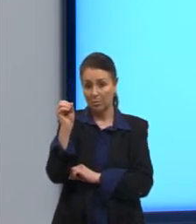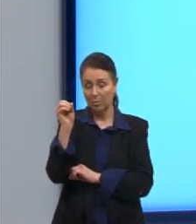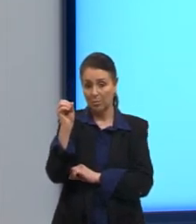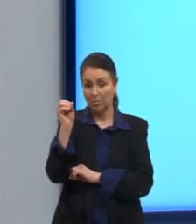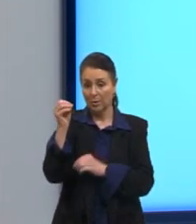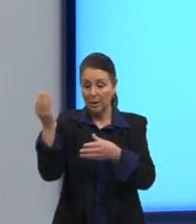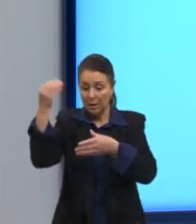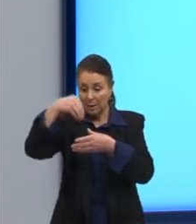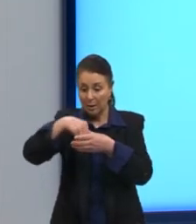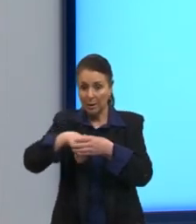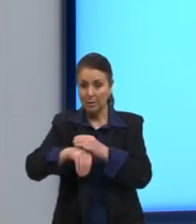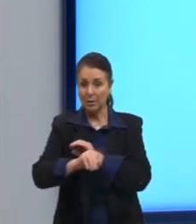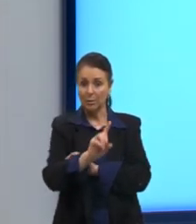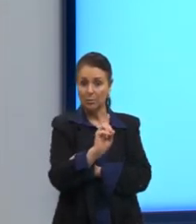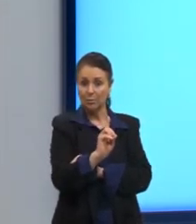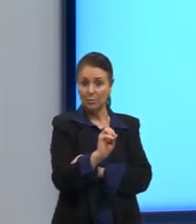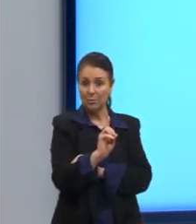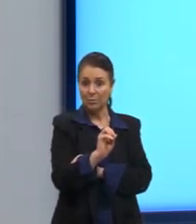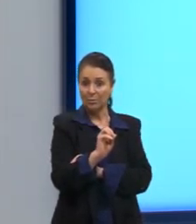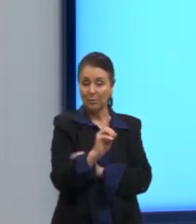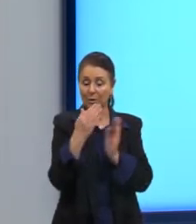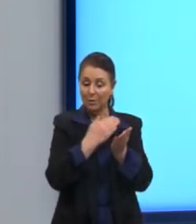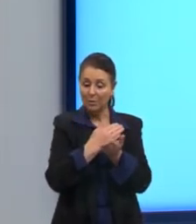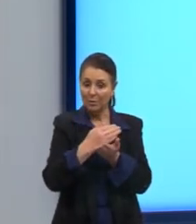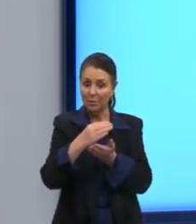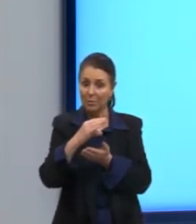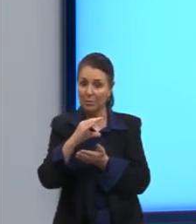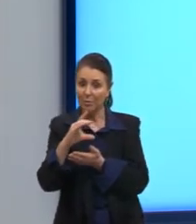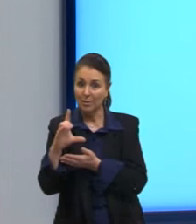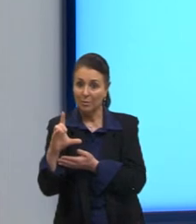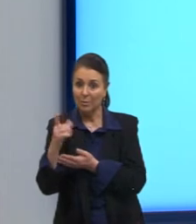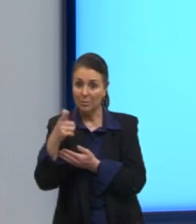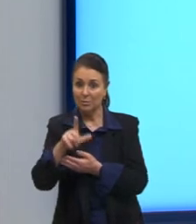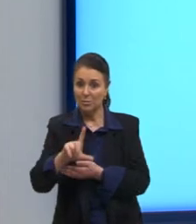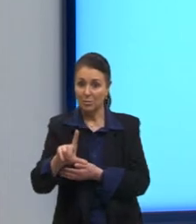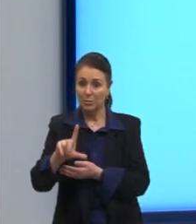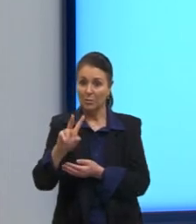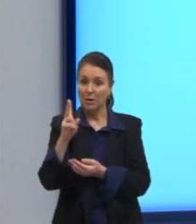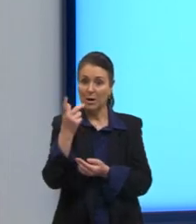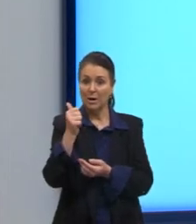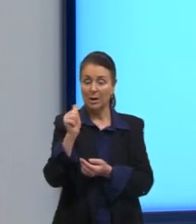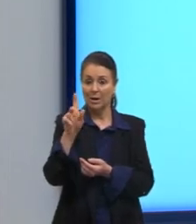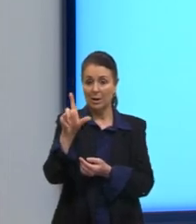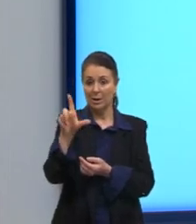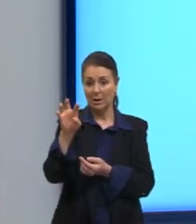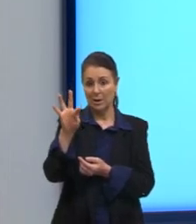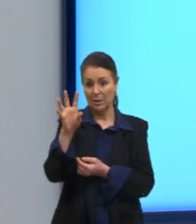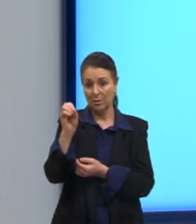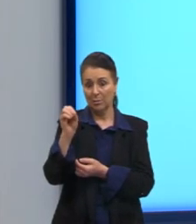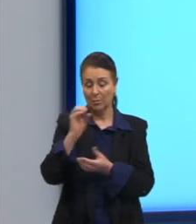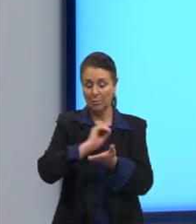Tá formando Então o meu cloro de novo meu a letra orgânico